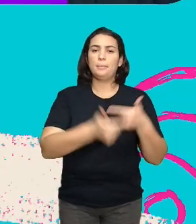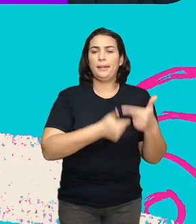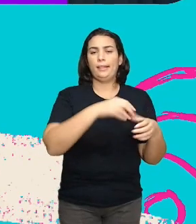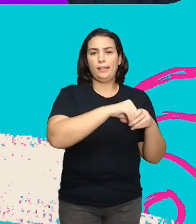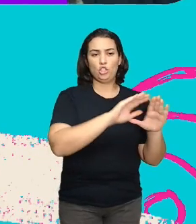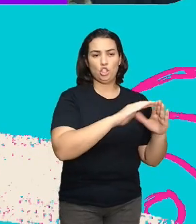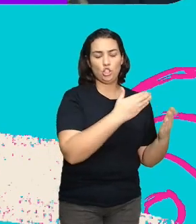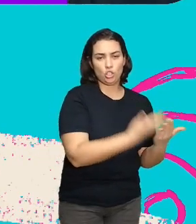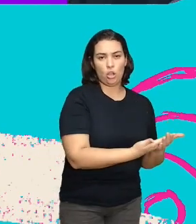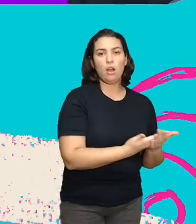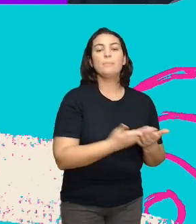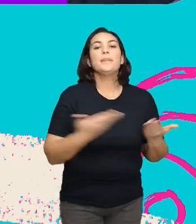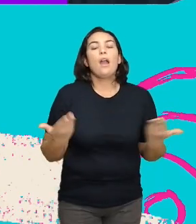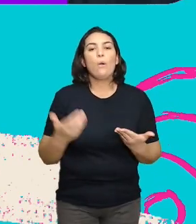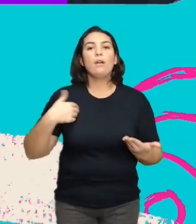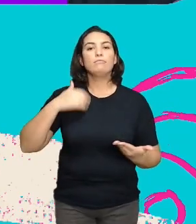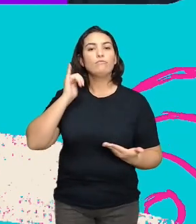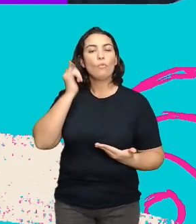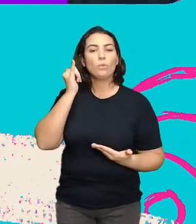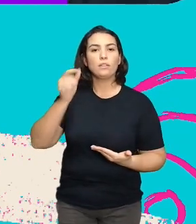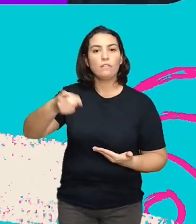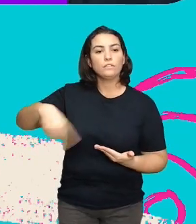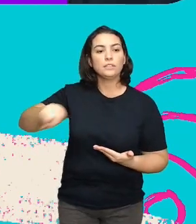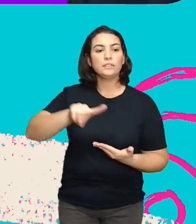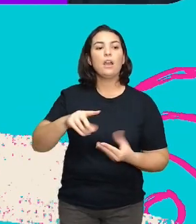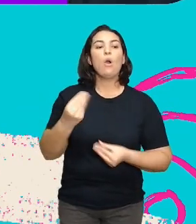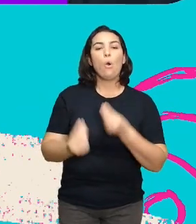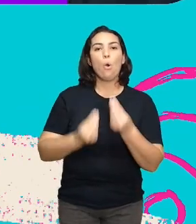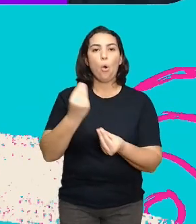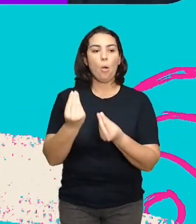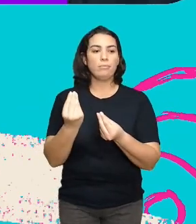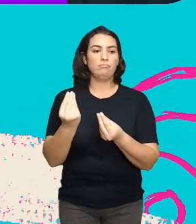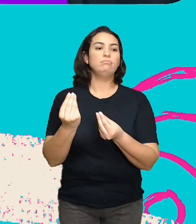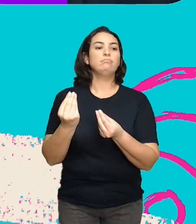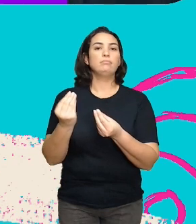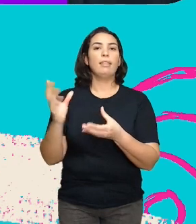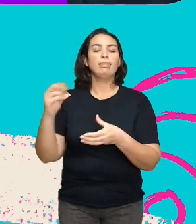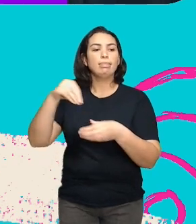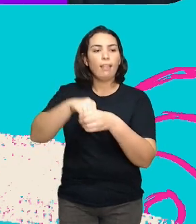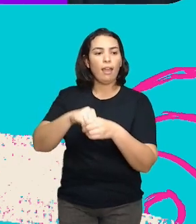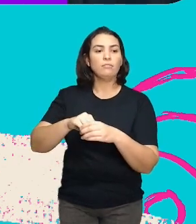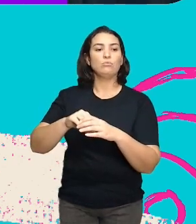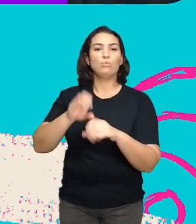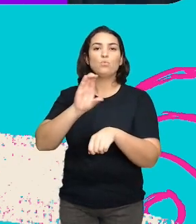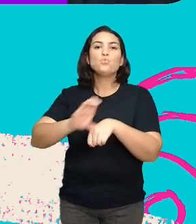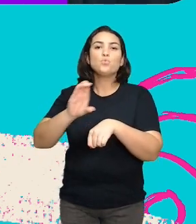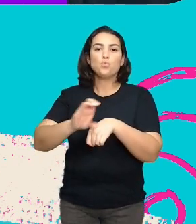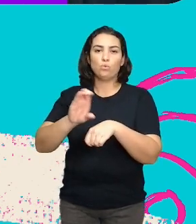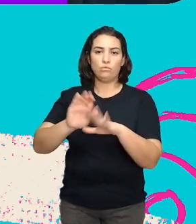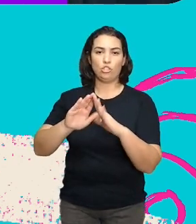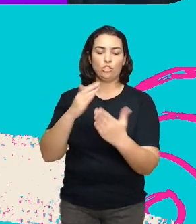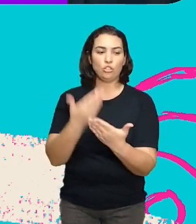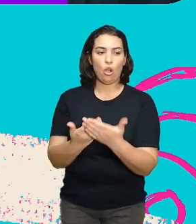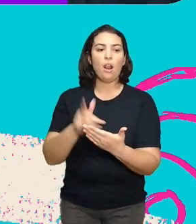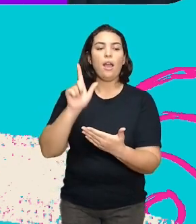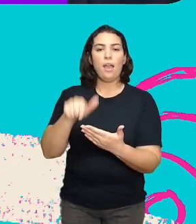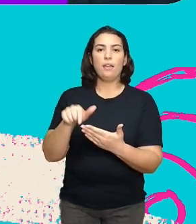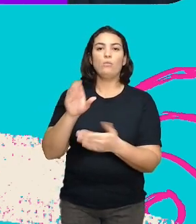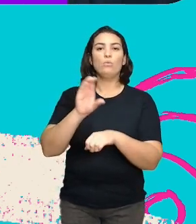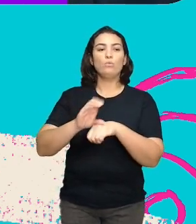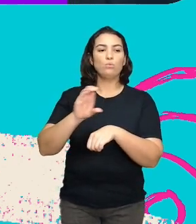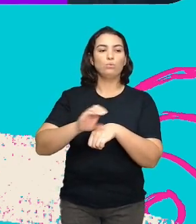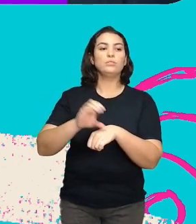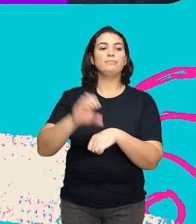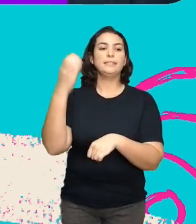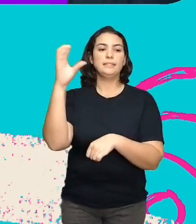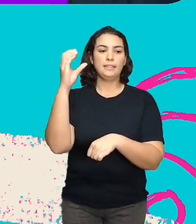contar um pouquinho para vocês sobre a implementação de um curso, que é o curso Experimental em Ciência de Dados, e também um pouquinho